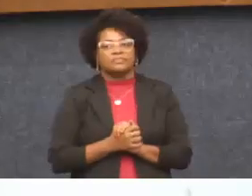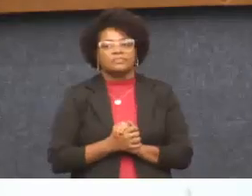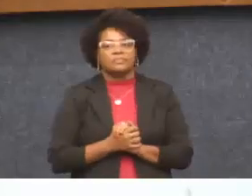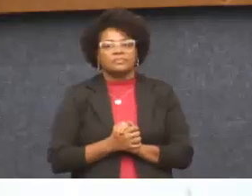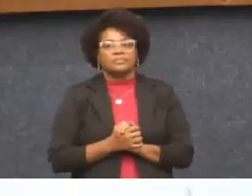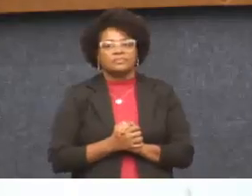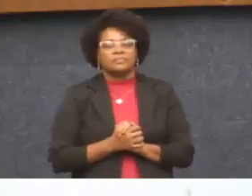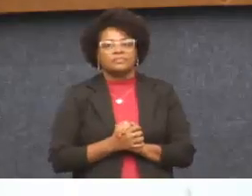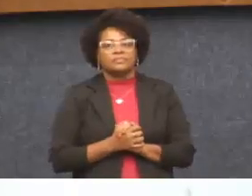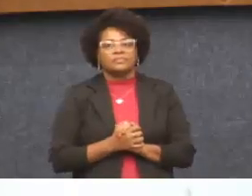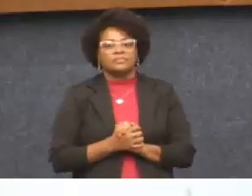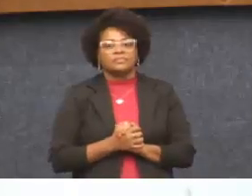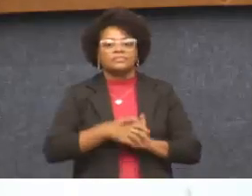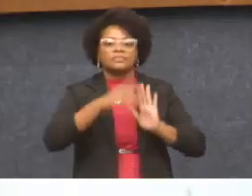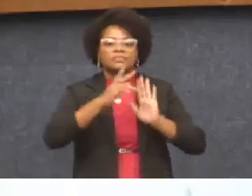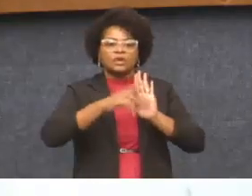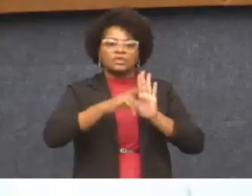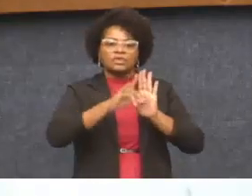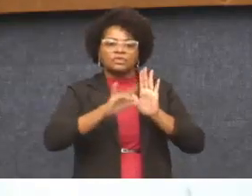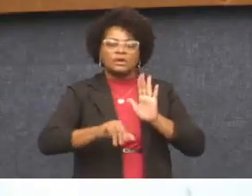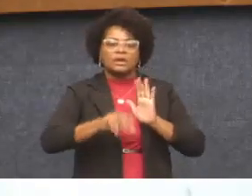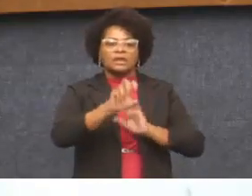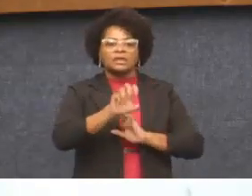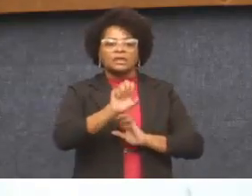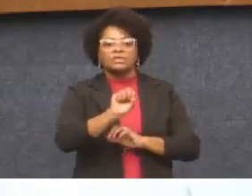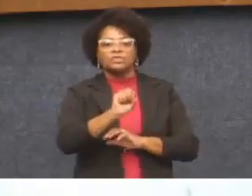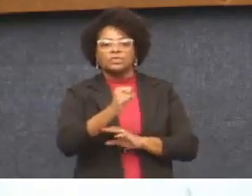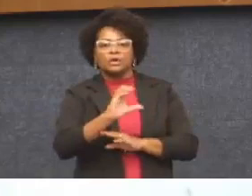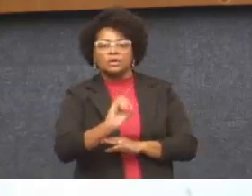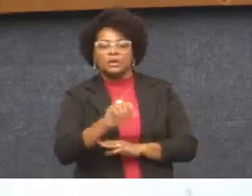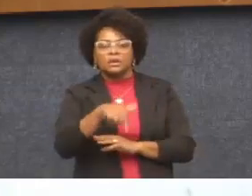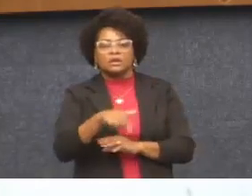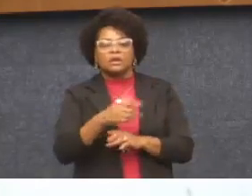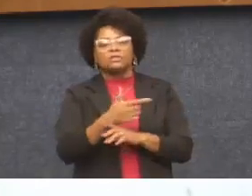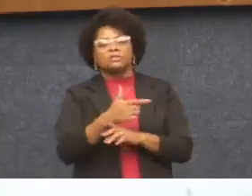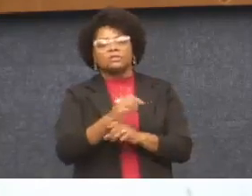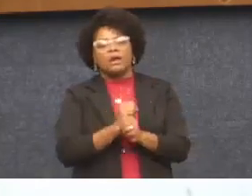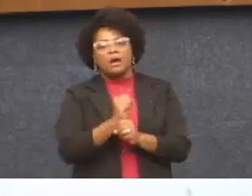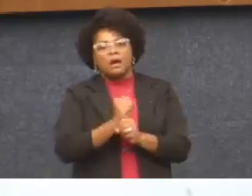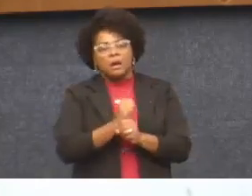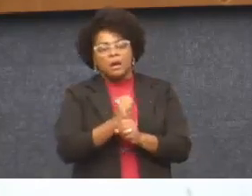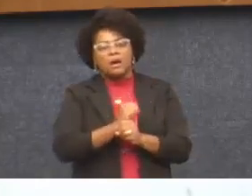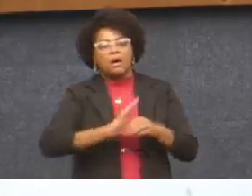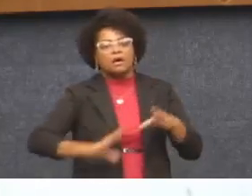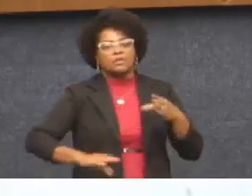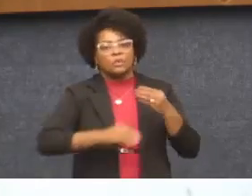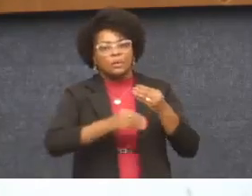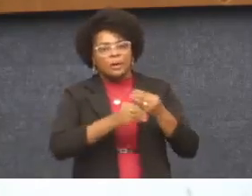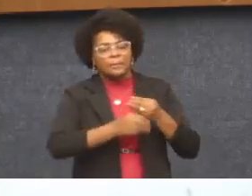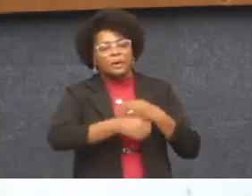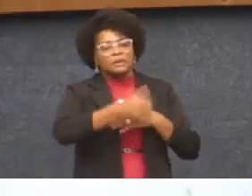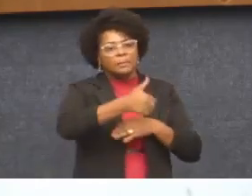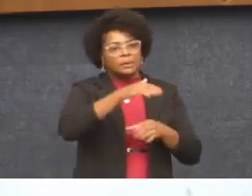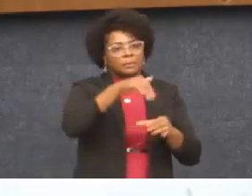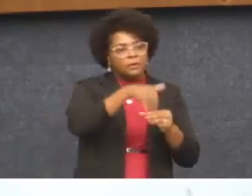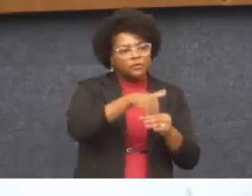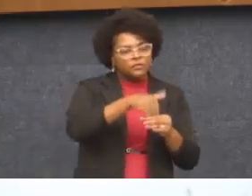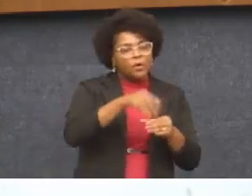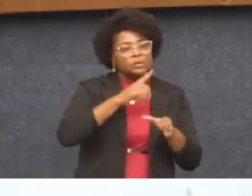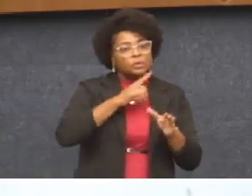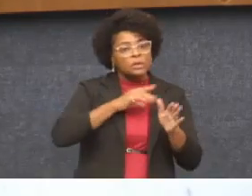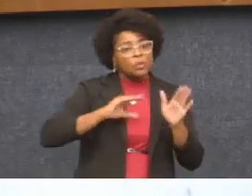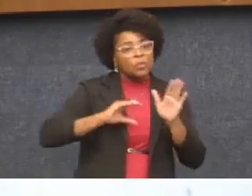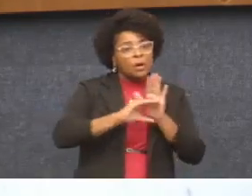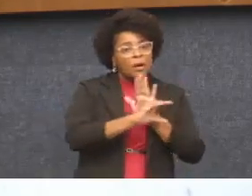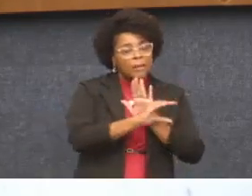Pelo amor de Deus. Projeto de lei 580/2023, primeiro turno, emenda, acrescenta o capítulo 8º